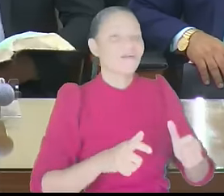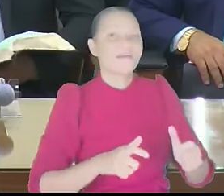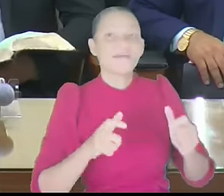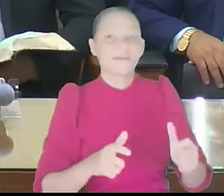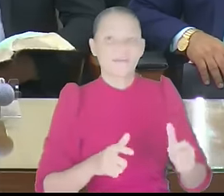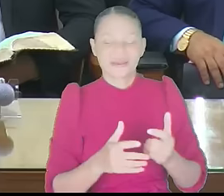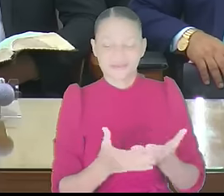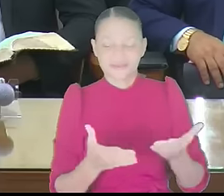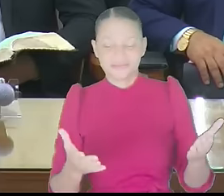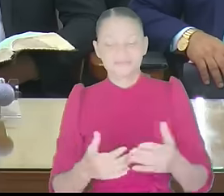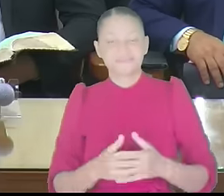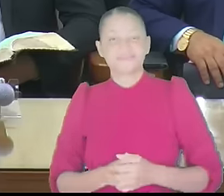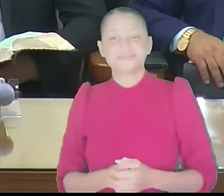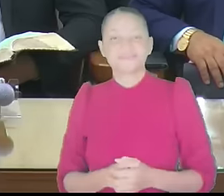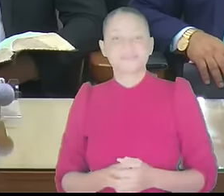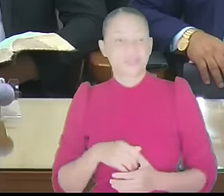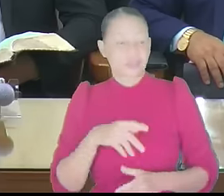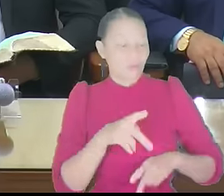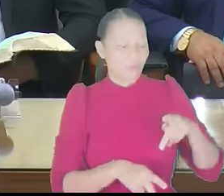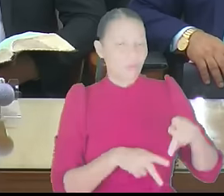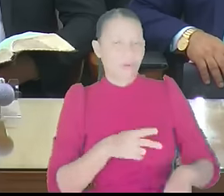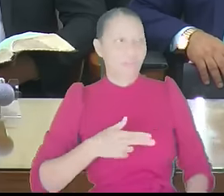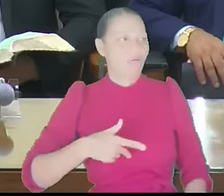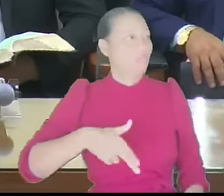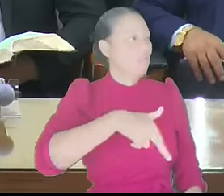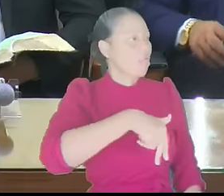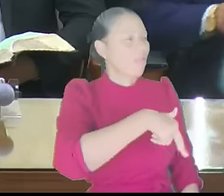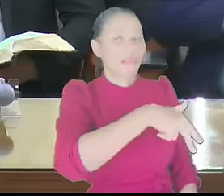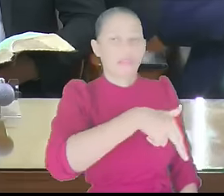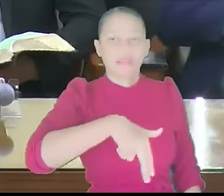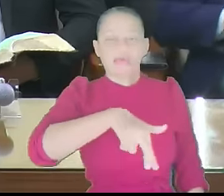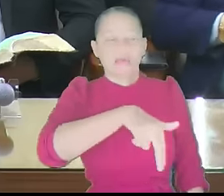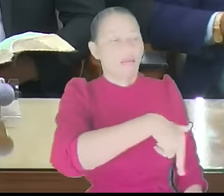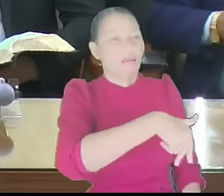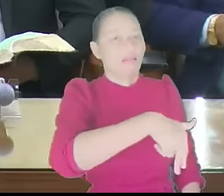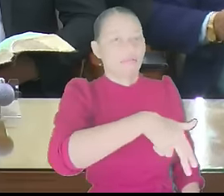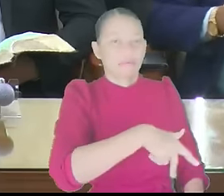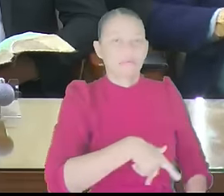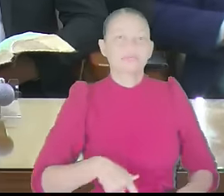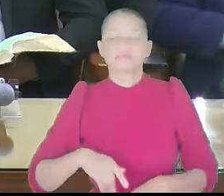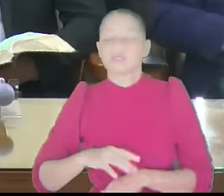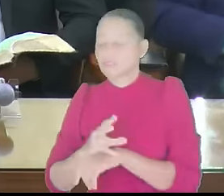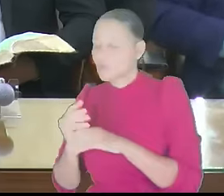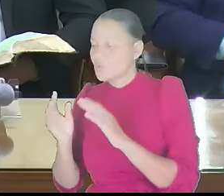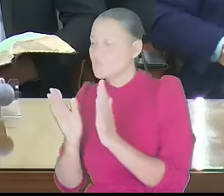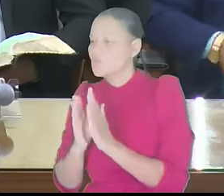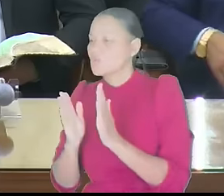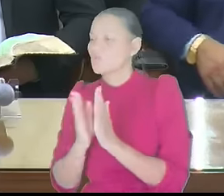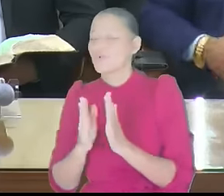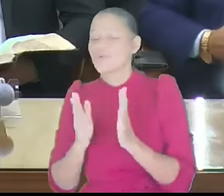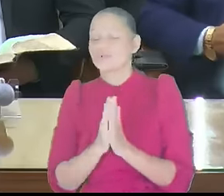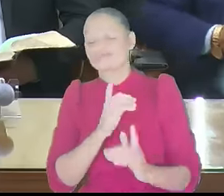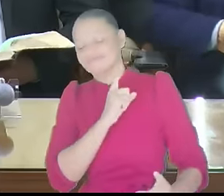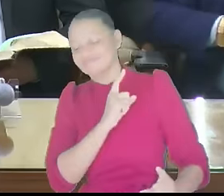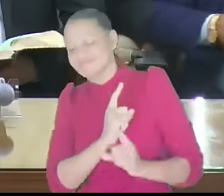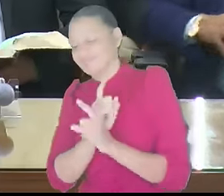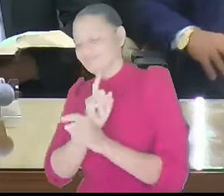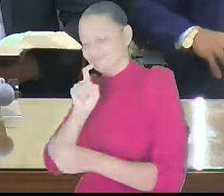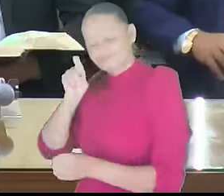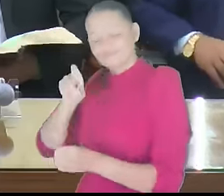jardim. Esse povo que está rodando e apanhando por aí afora, a igreja orando, eles vão chegar no jardim outra Amém. Vez.